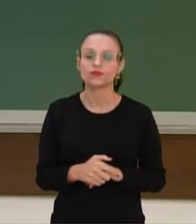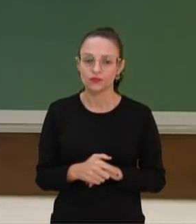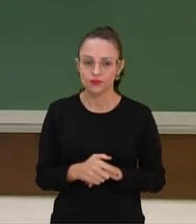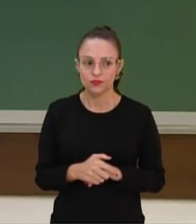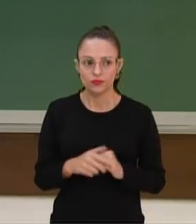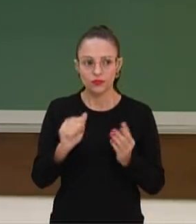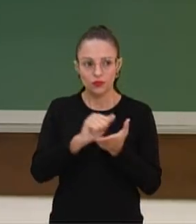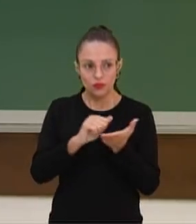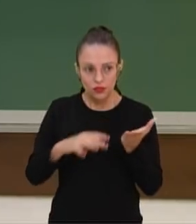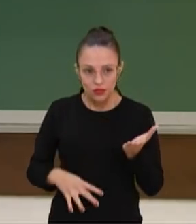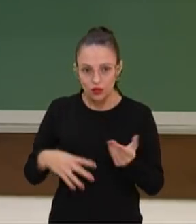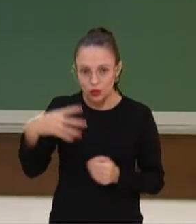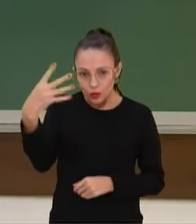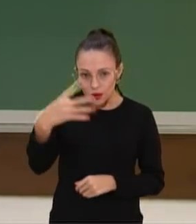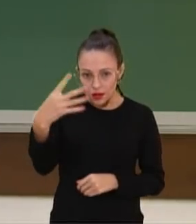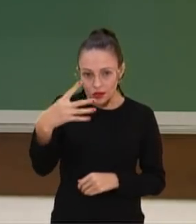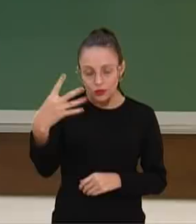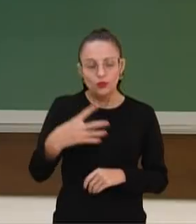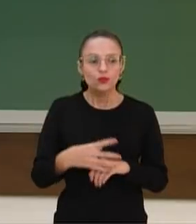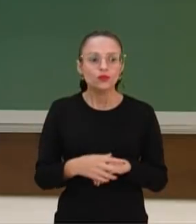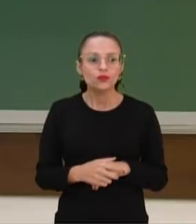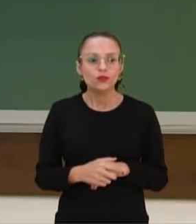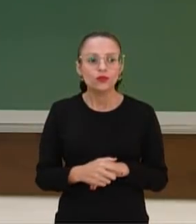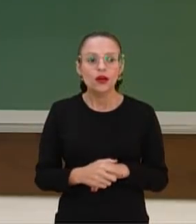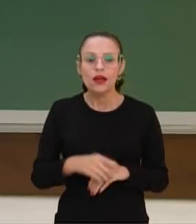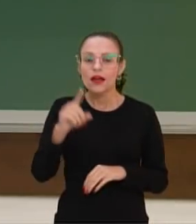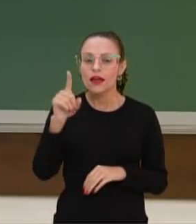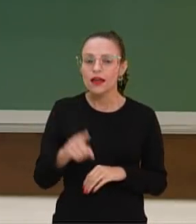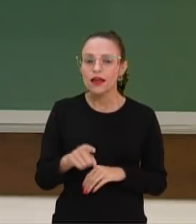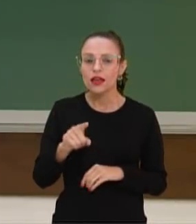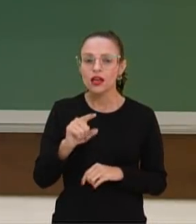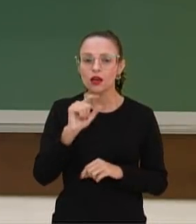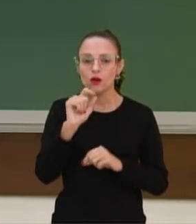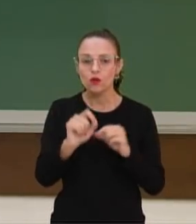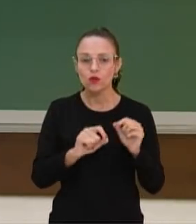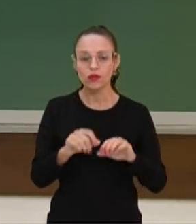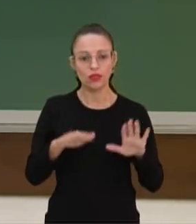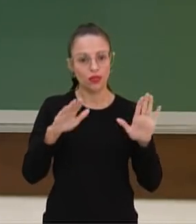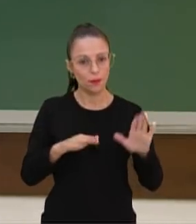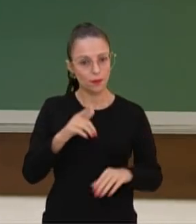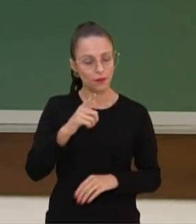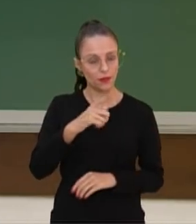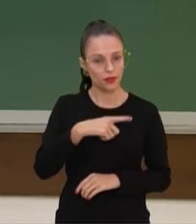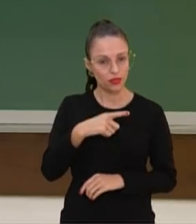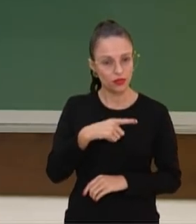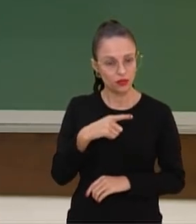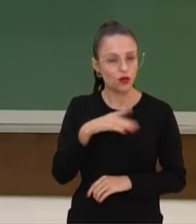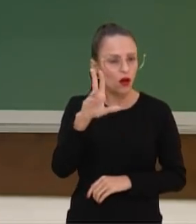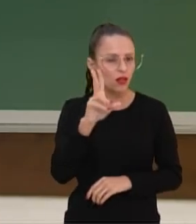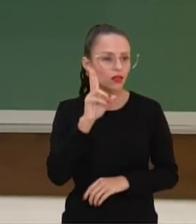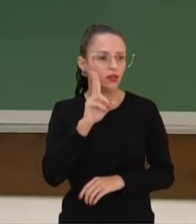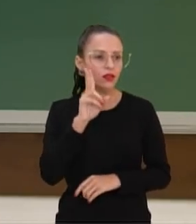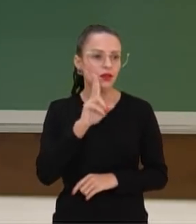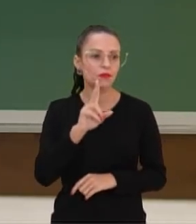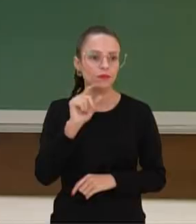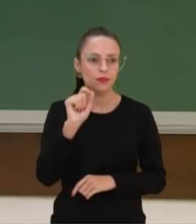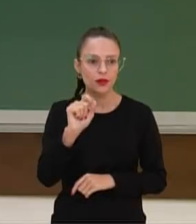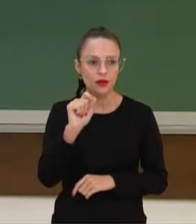No exercício 4, é o exercício de condição de existência, tá? A gente tem que lembrar